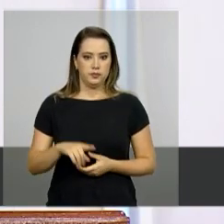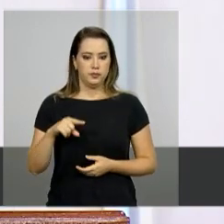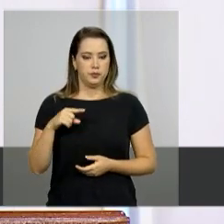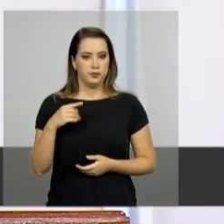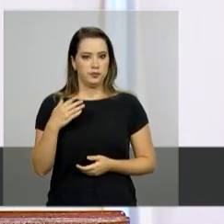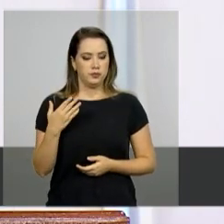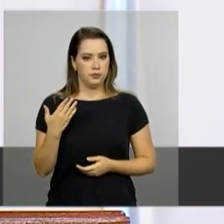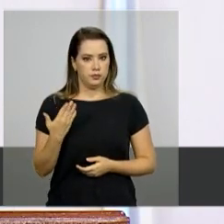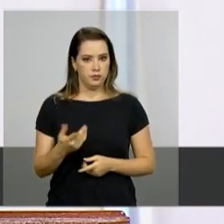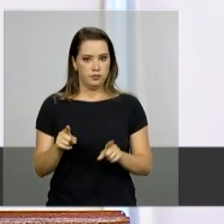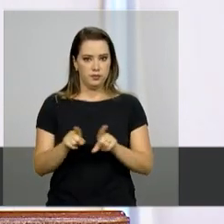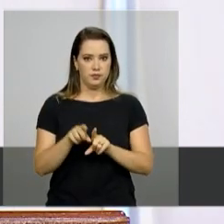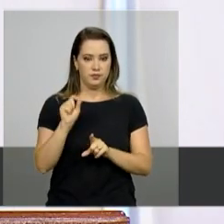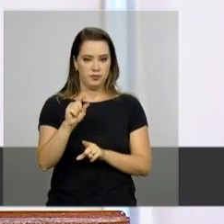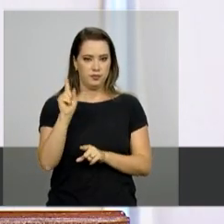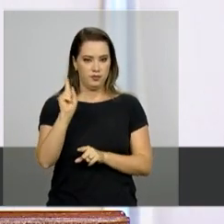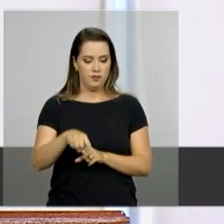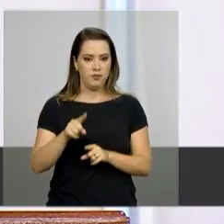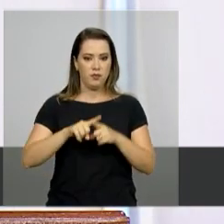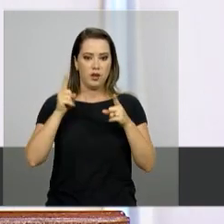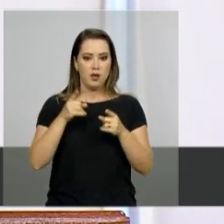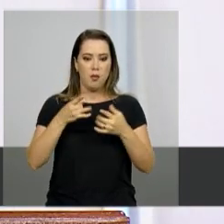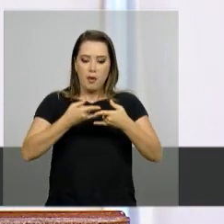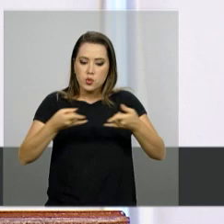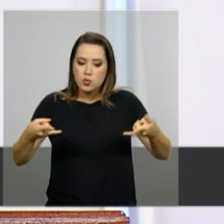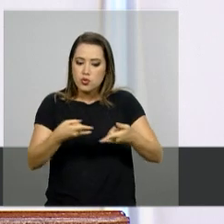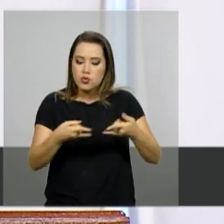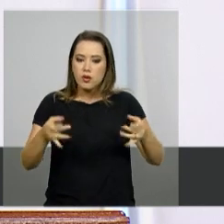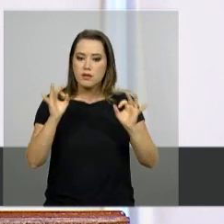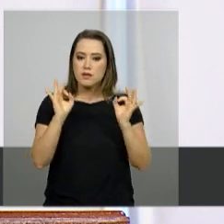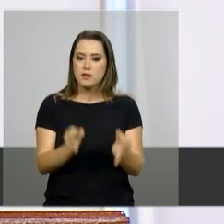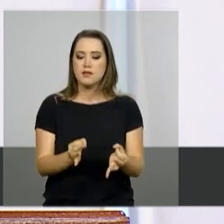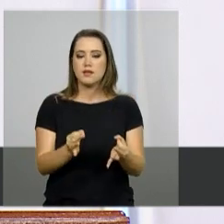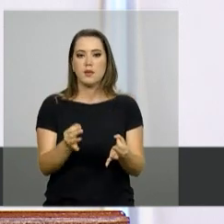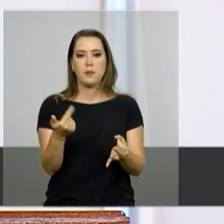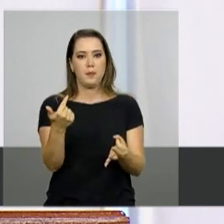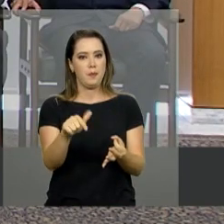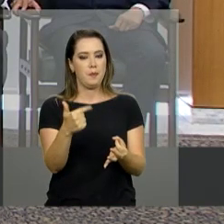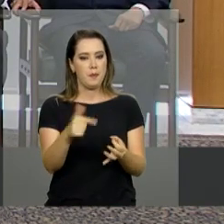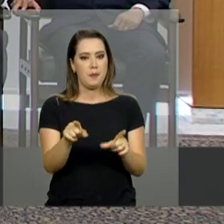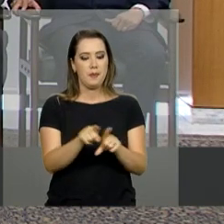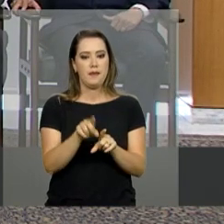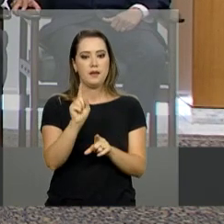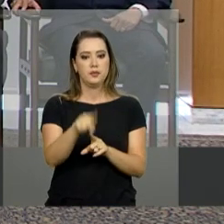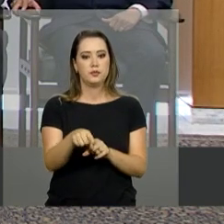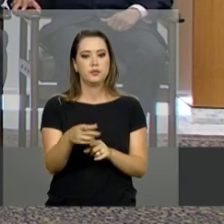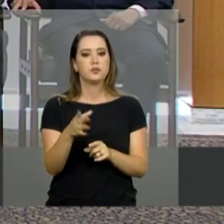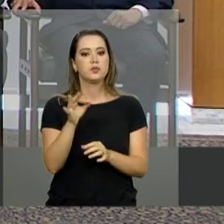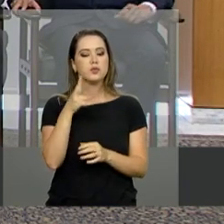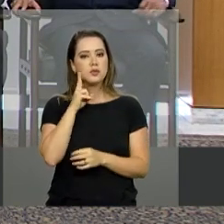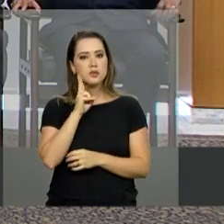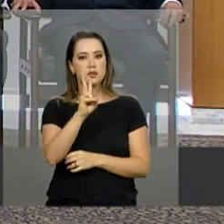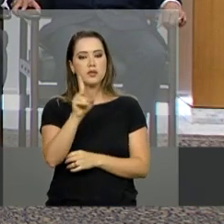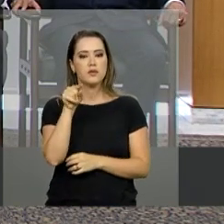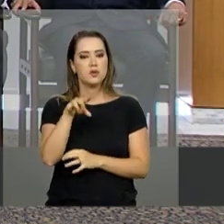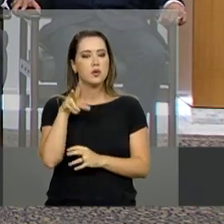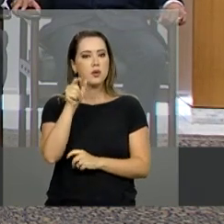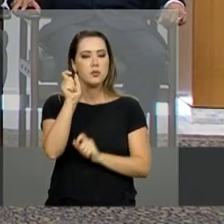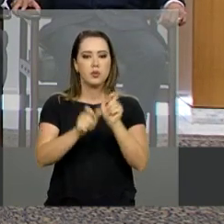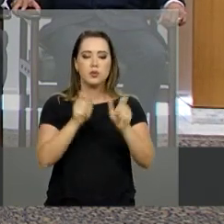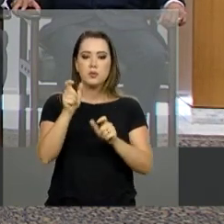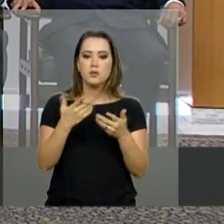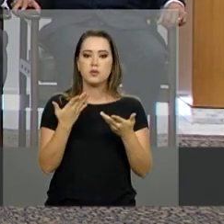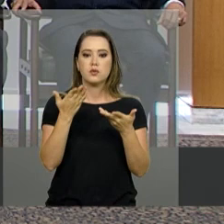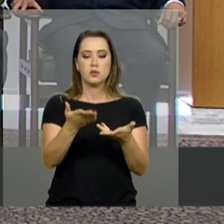saiu o aston mas o chefe está garantindo que está aqui analisado por todos quantos